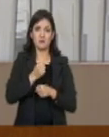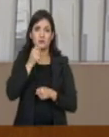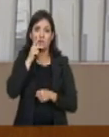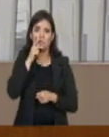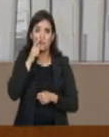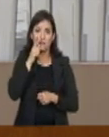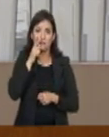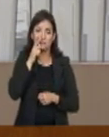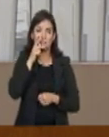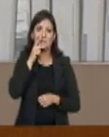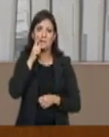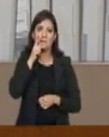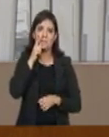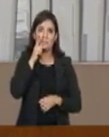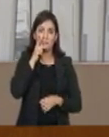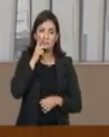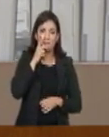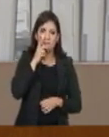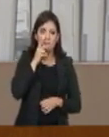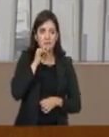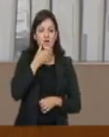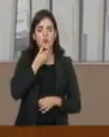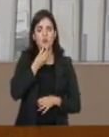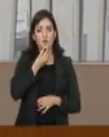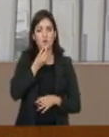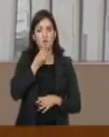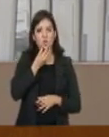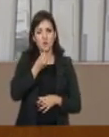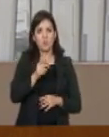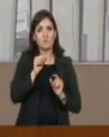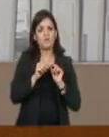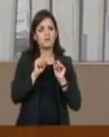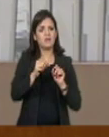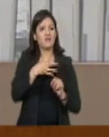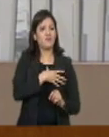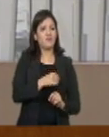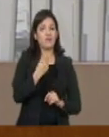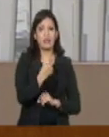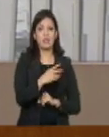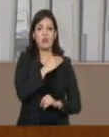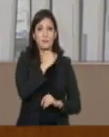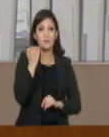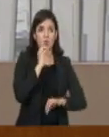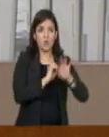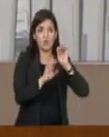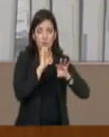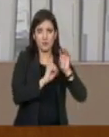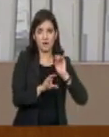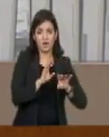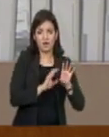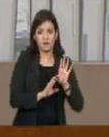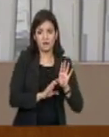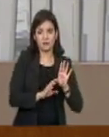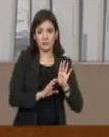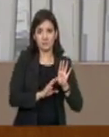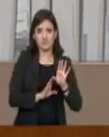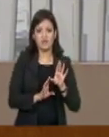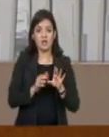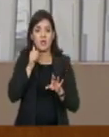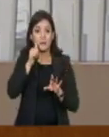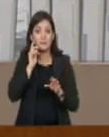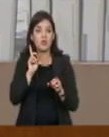perdido fulana, 36 anos, recepcionista da boate, que voltou a Kiss para salvar um colega.